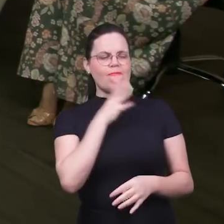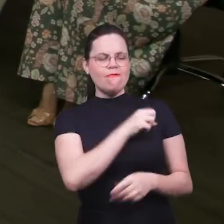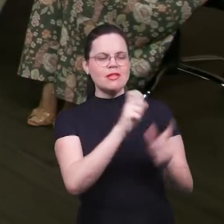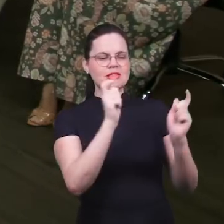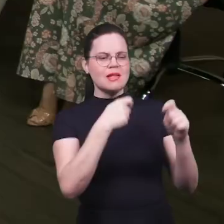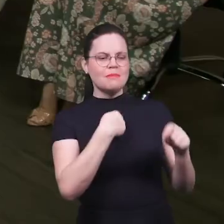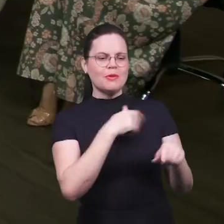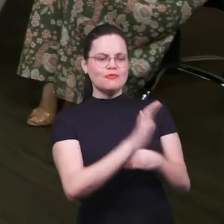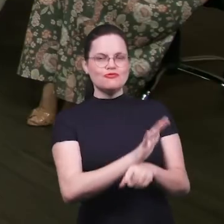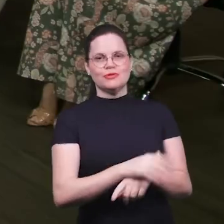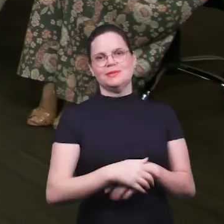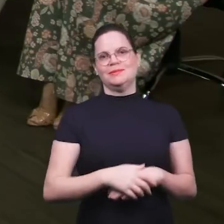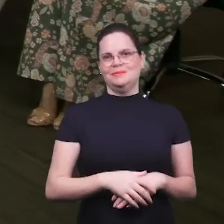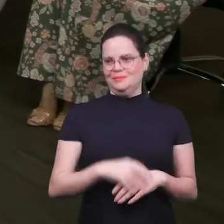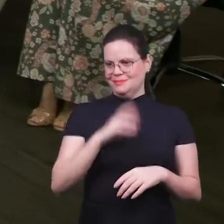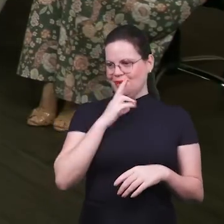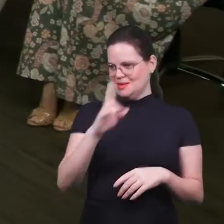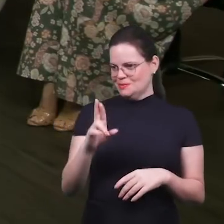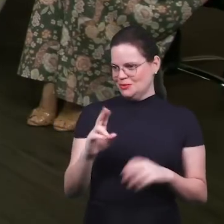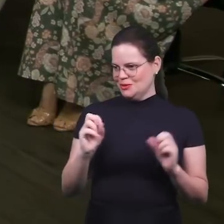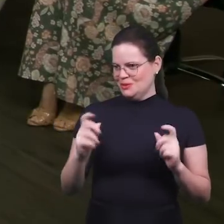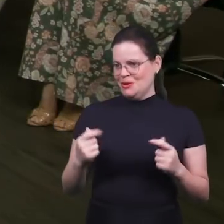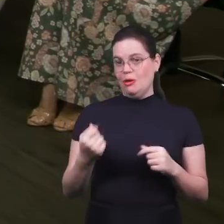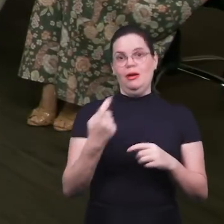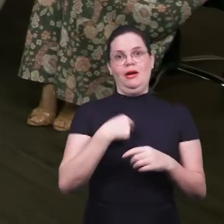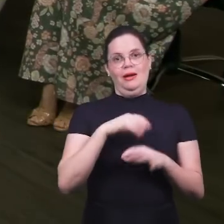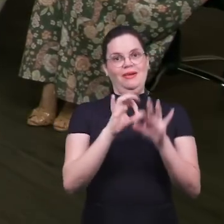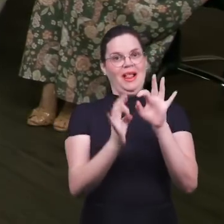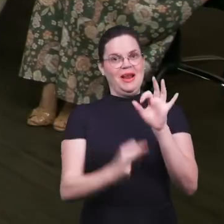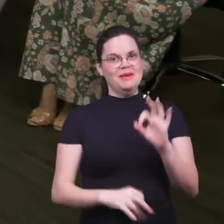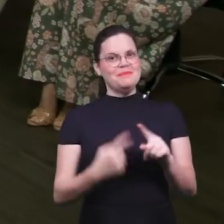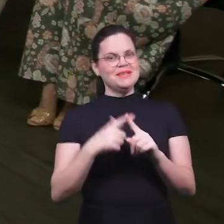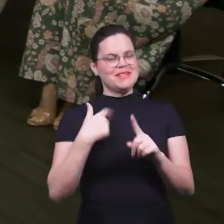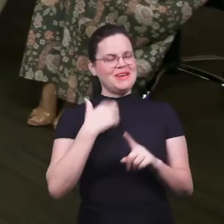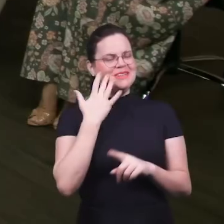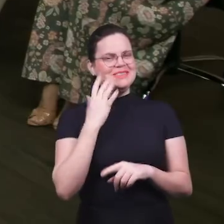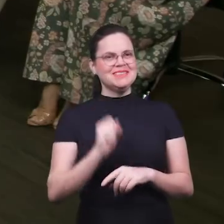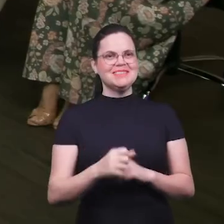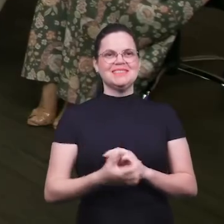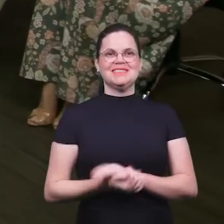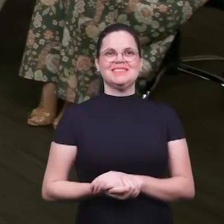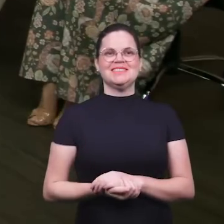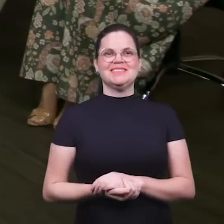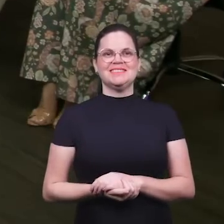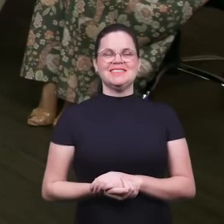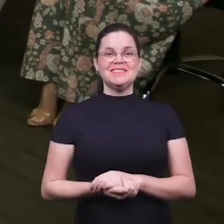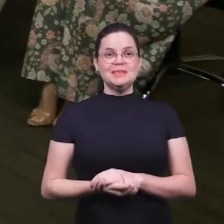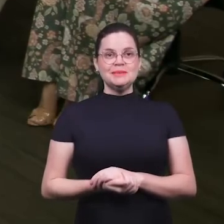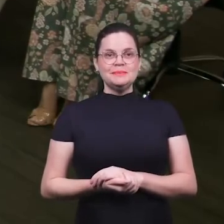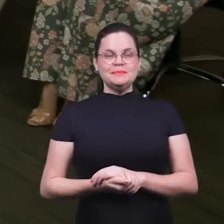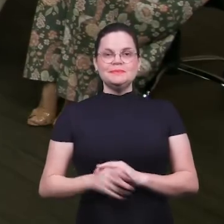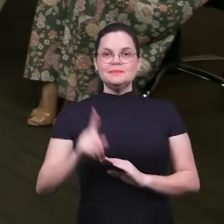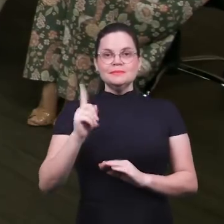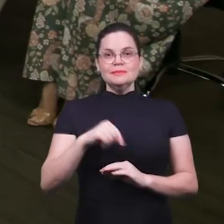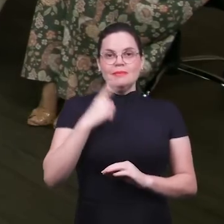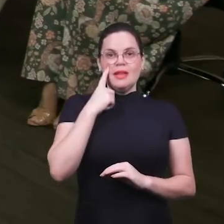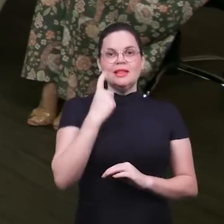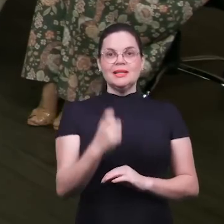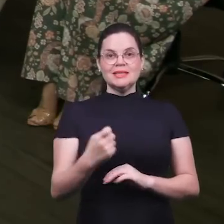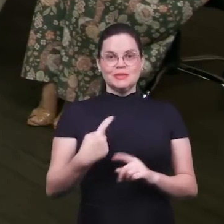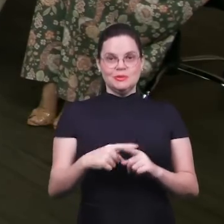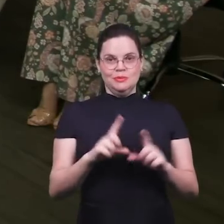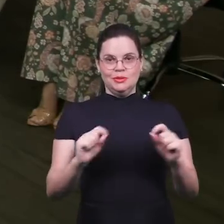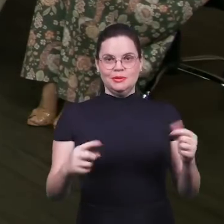Com certeza, Eu obrigada. dou muita volta, mas eu acho que... Tá certo. Porque é muito interessante porque